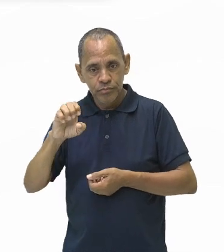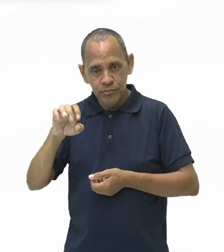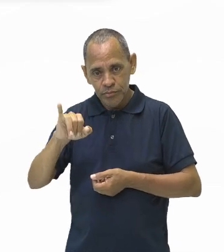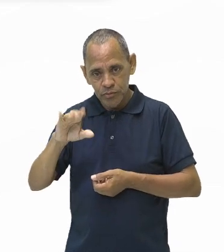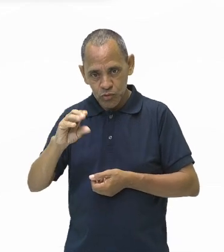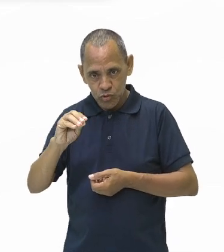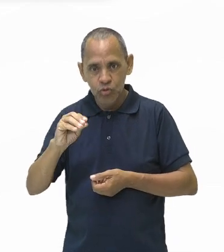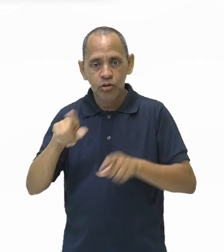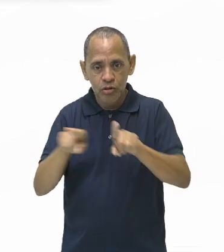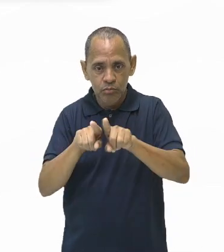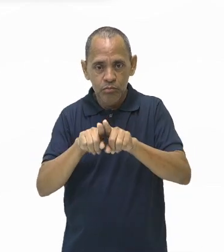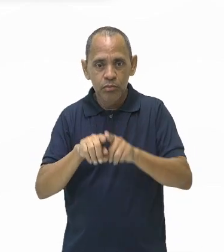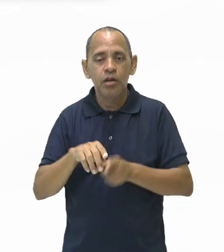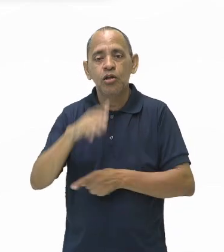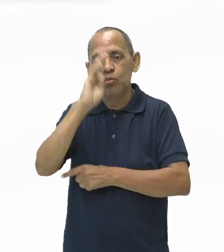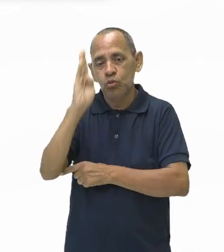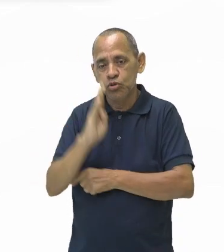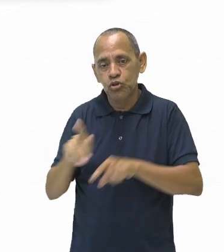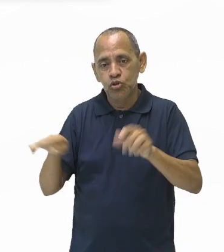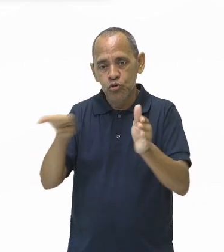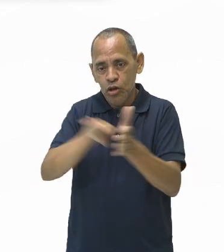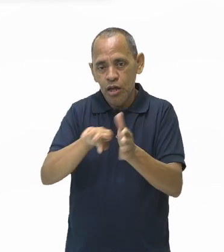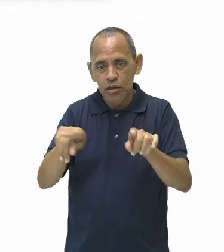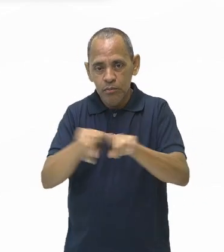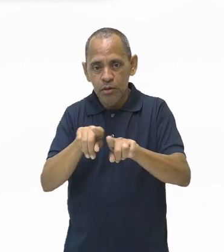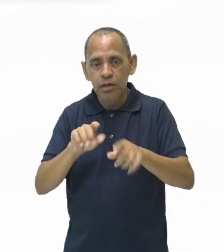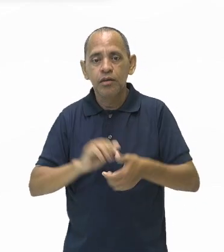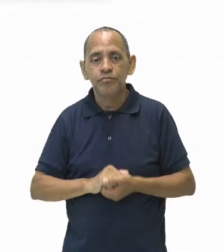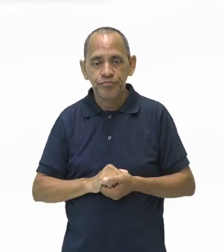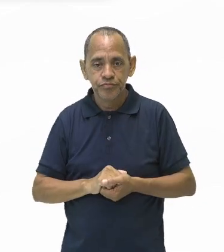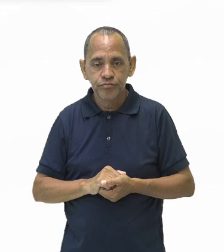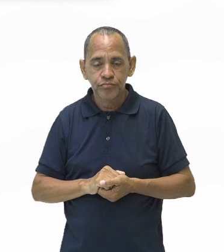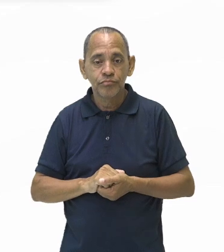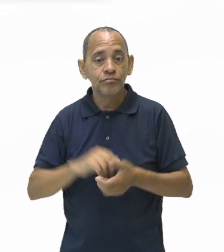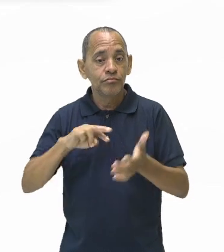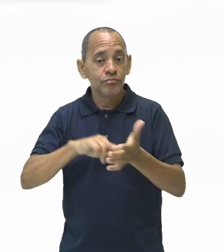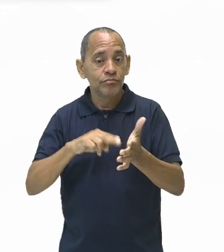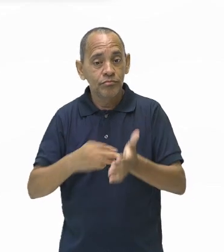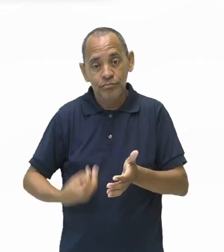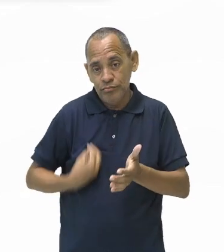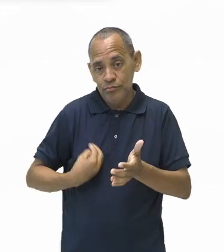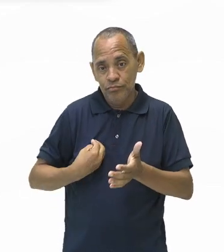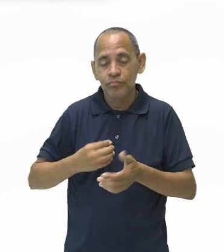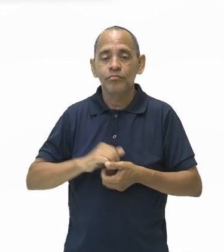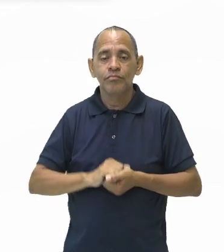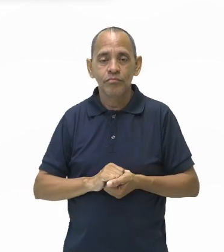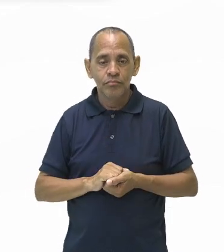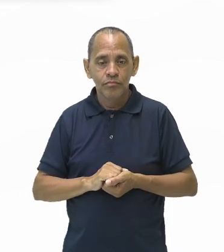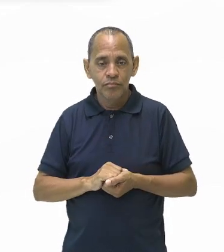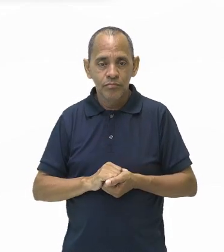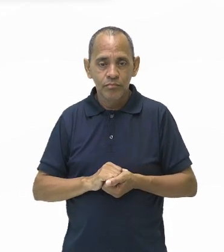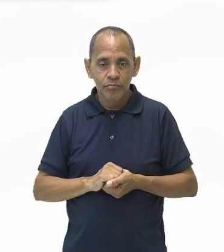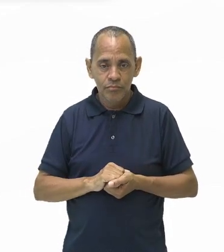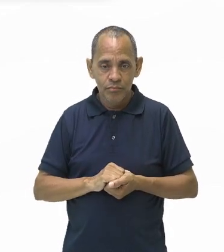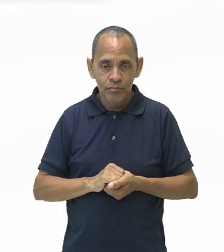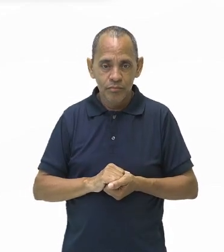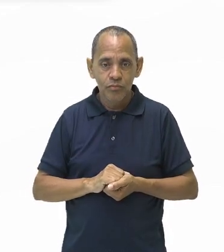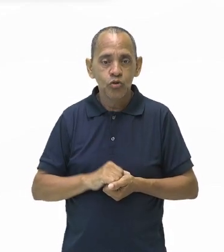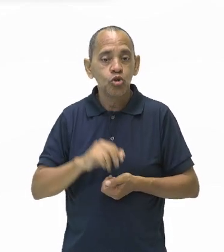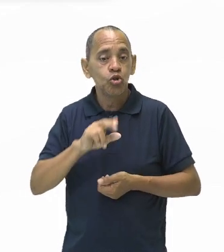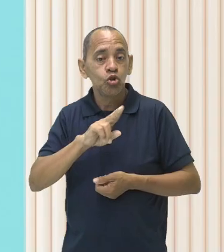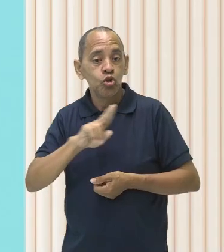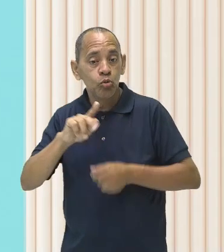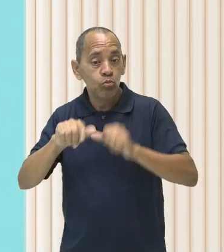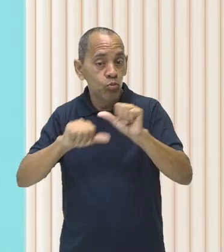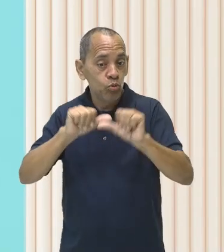a autora, que até então se chamava Aya, cujo significado é vida em hebraico, passou a chamar-se